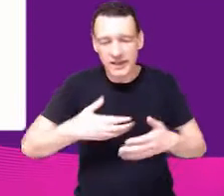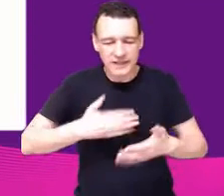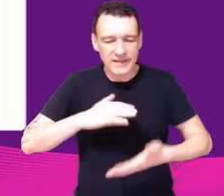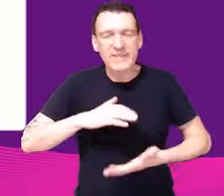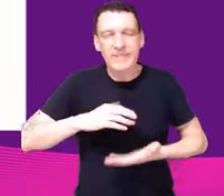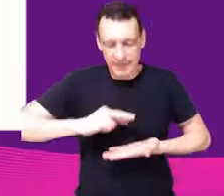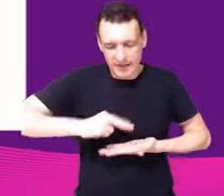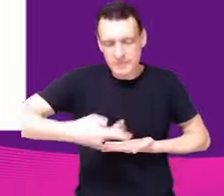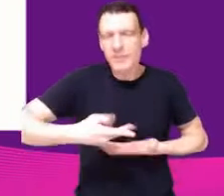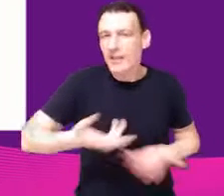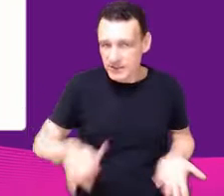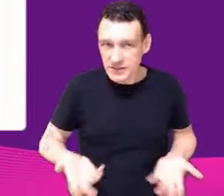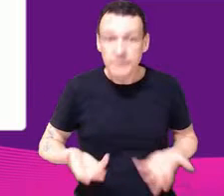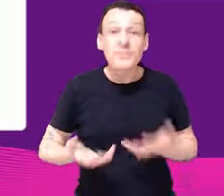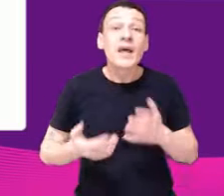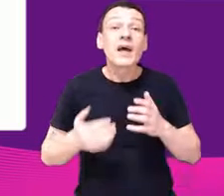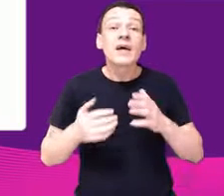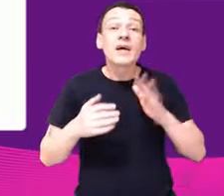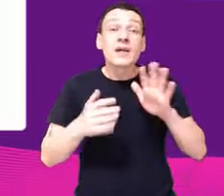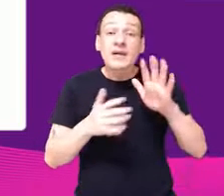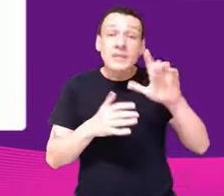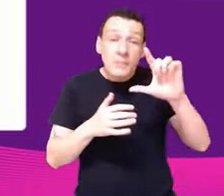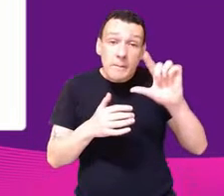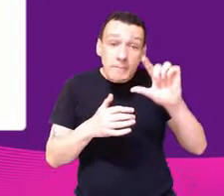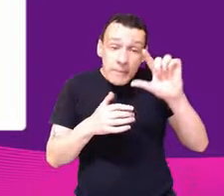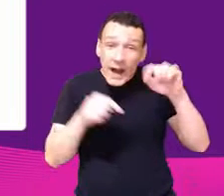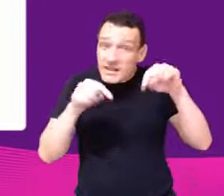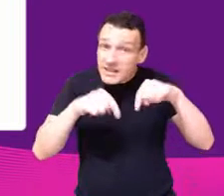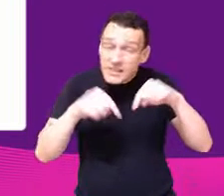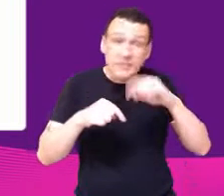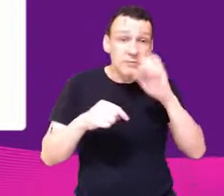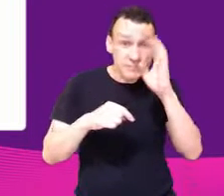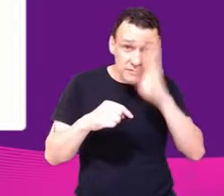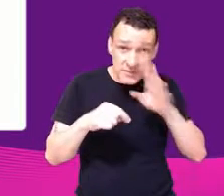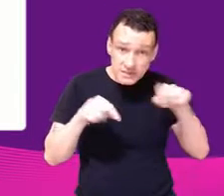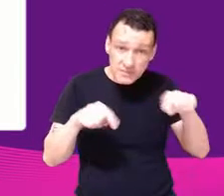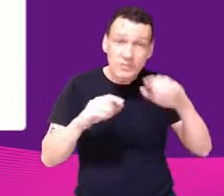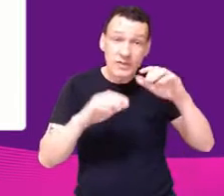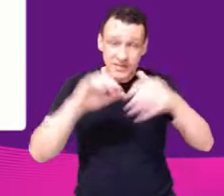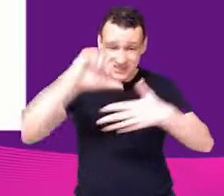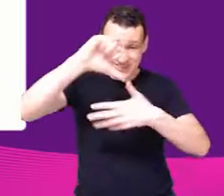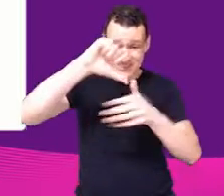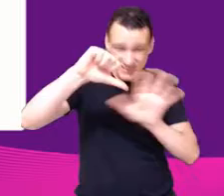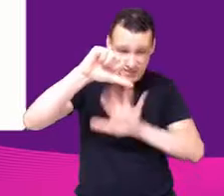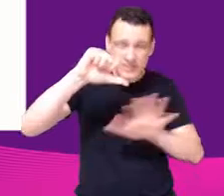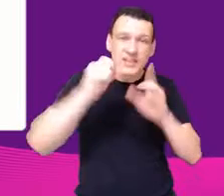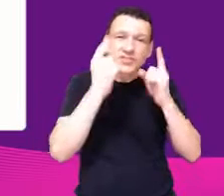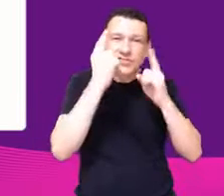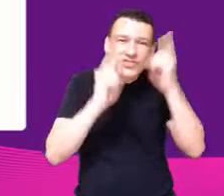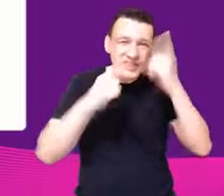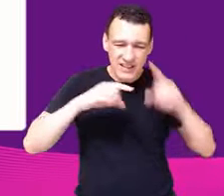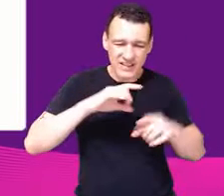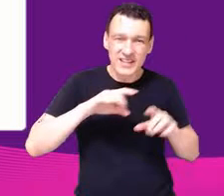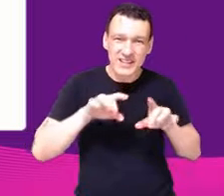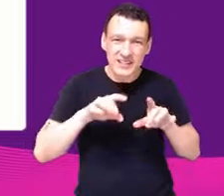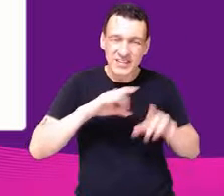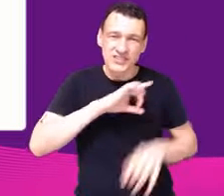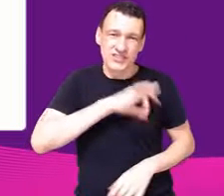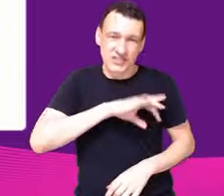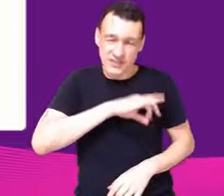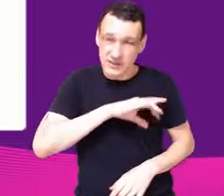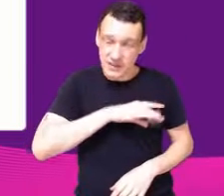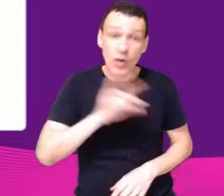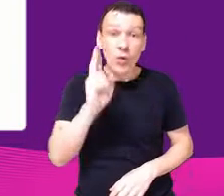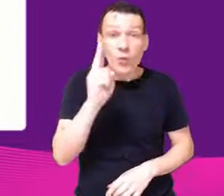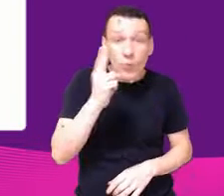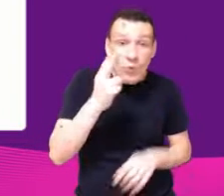que é o Chile e o Uruguai. Isso quer dizer que tem mais doente renal crônico nos países mais ricos?